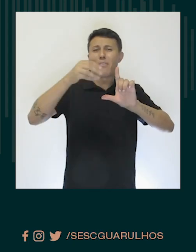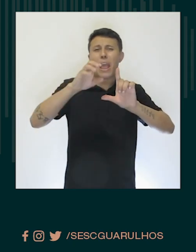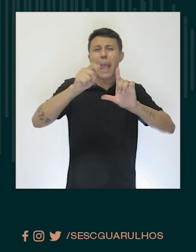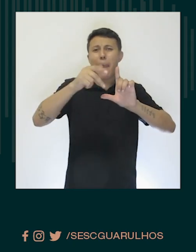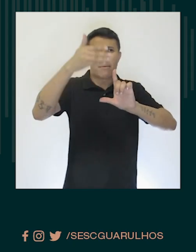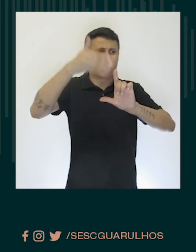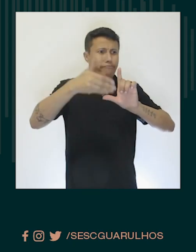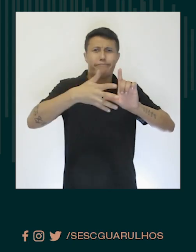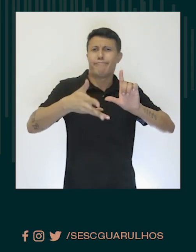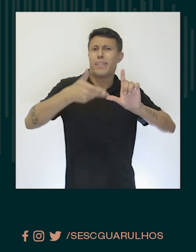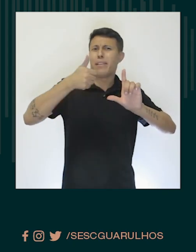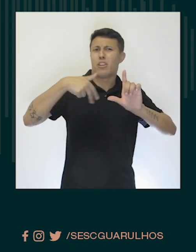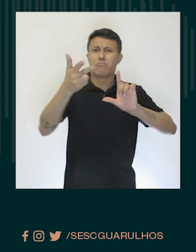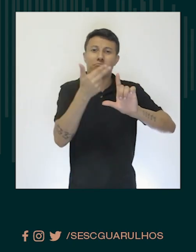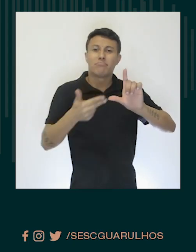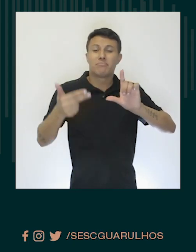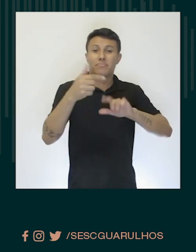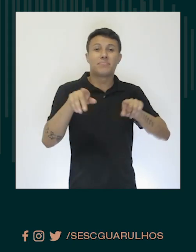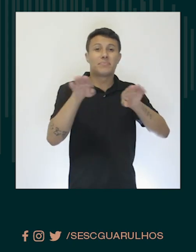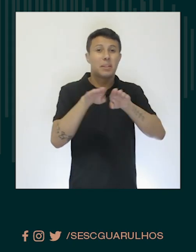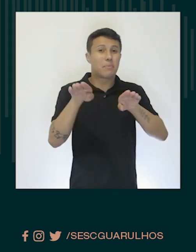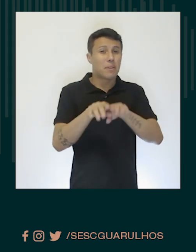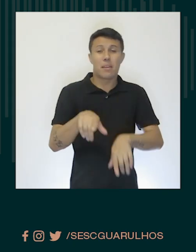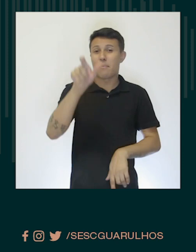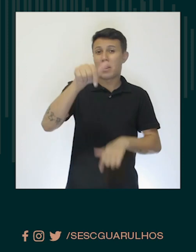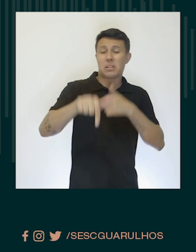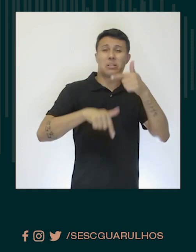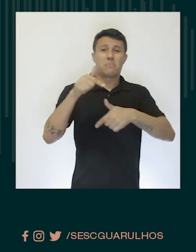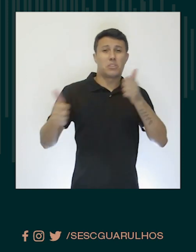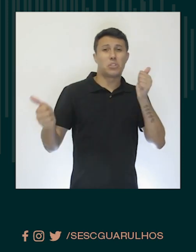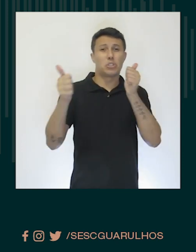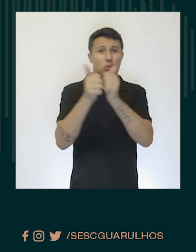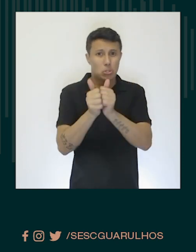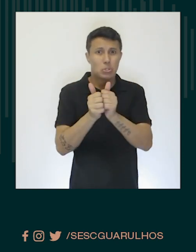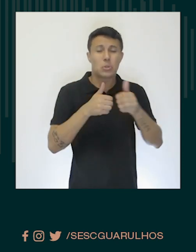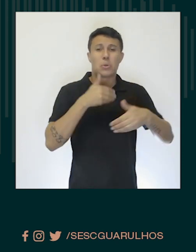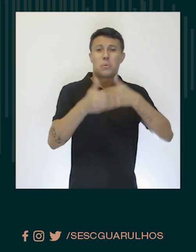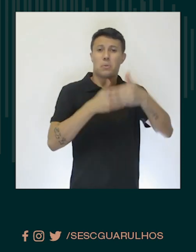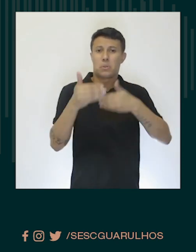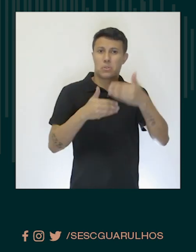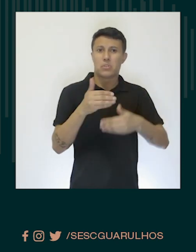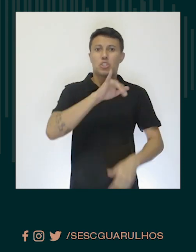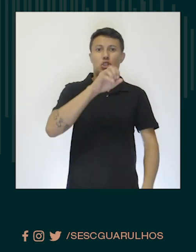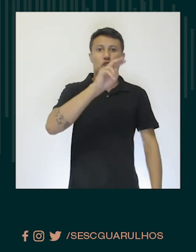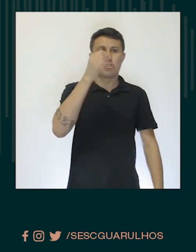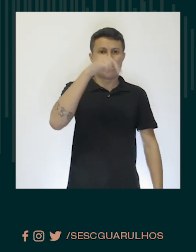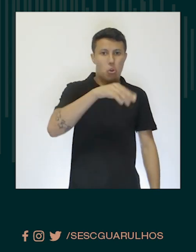uma parte do trabalho que eu executo. E um dos caras que está trabalhando junto com o D2 nesse processo é o Will